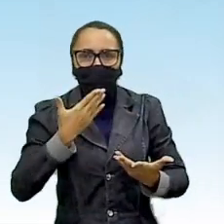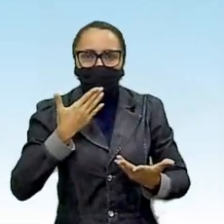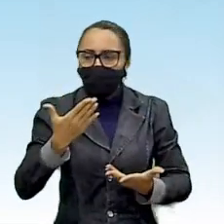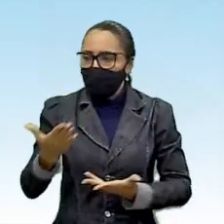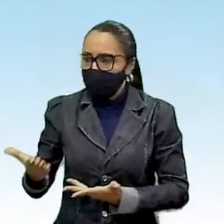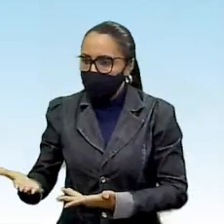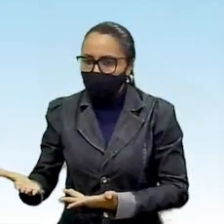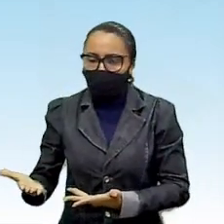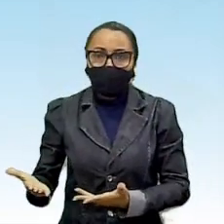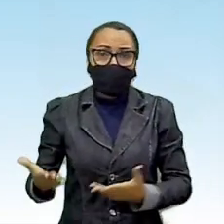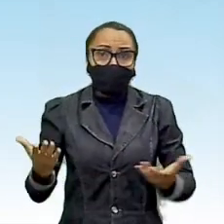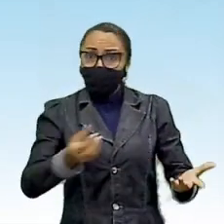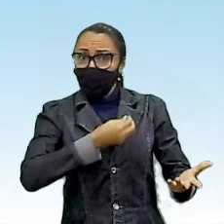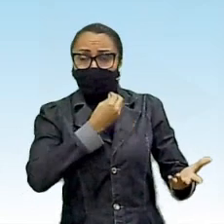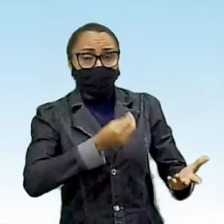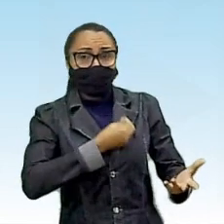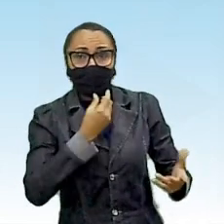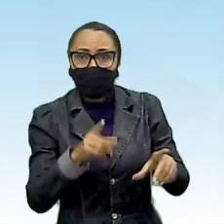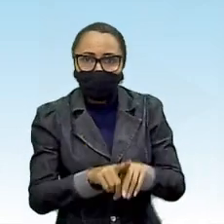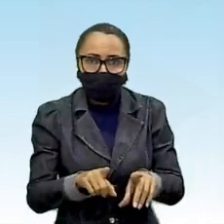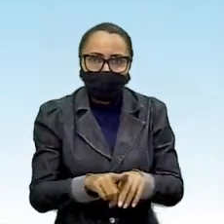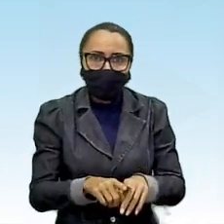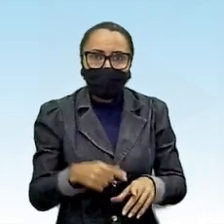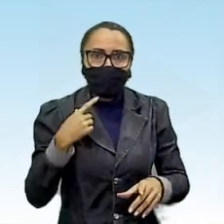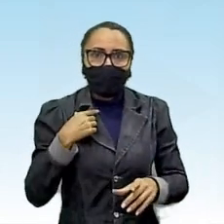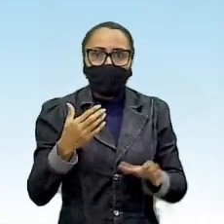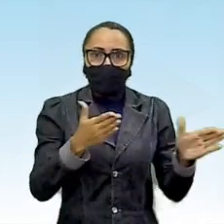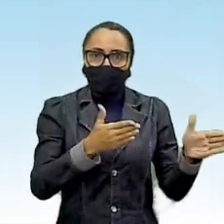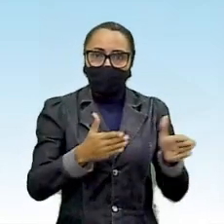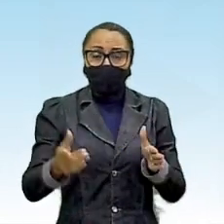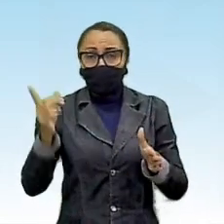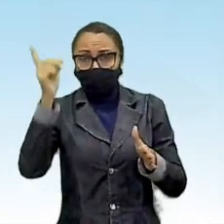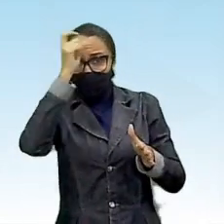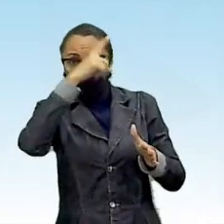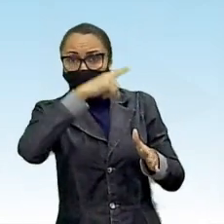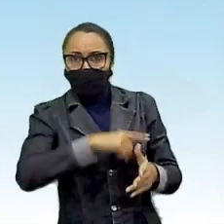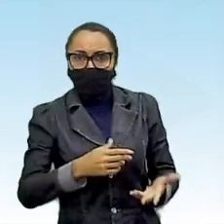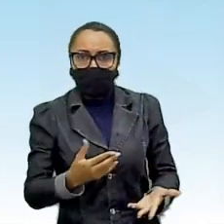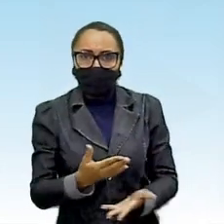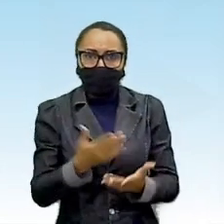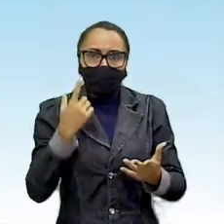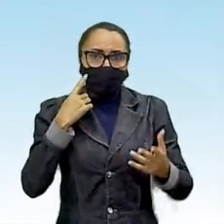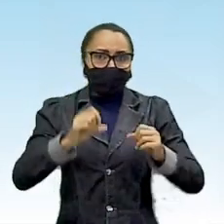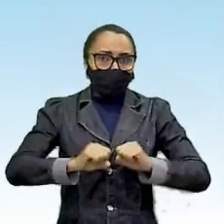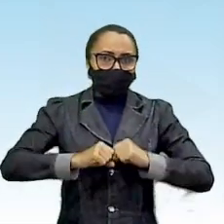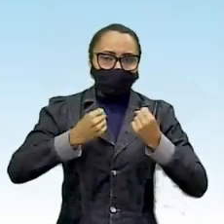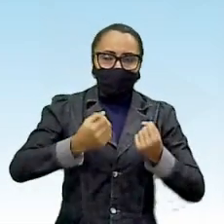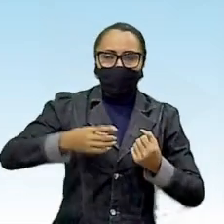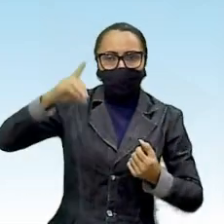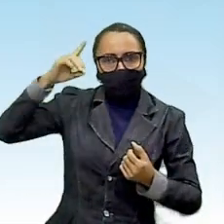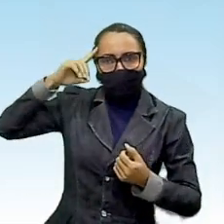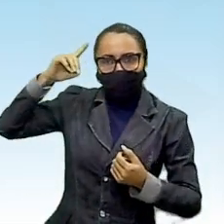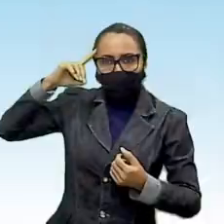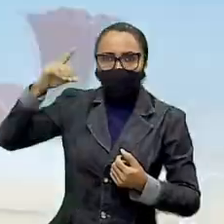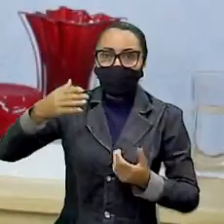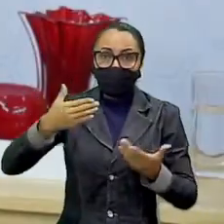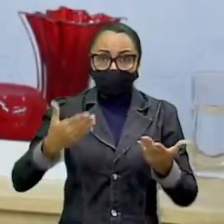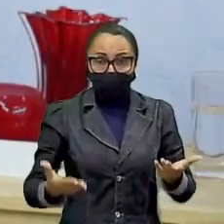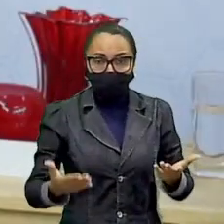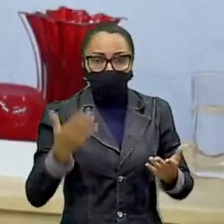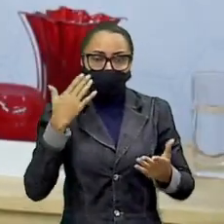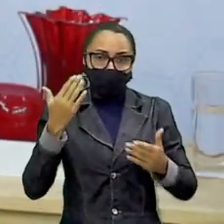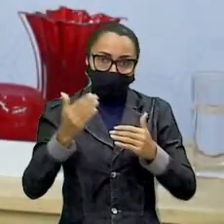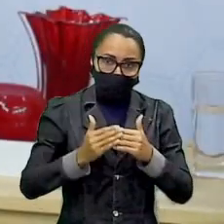E assim a nossa vida também. Então, mesmo em meio às dificuldades, né, que a gente enfrenta todos os dias, a